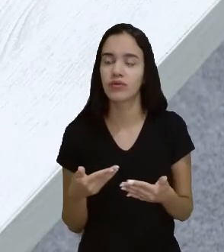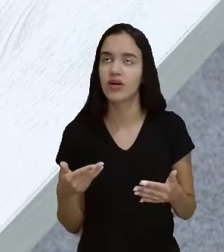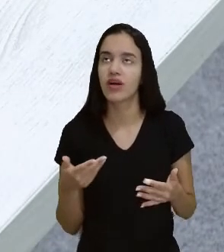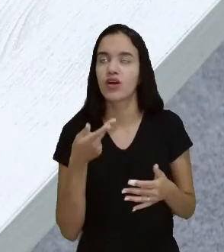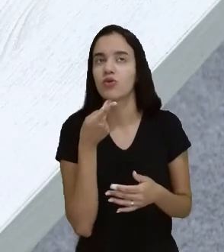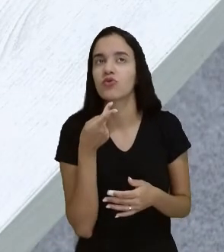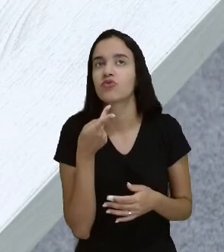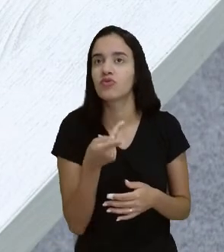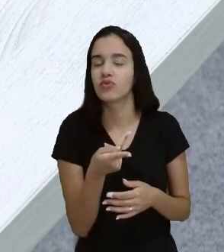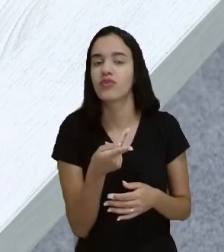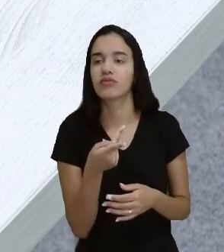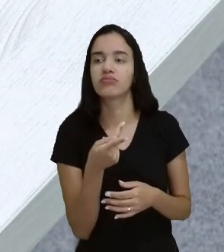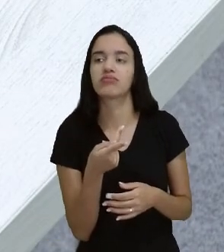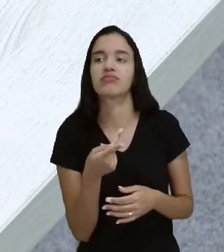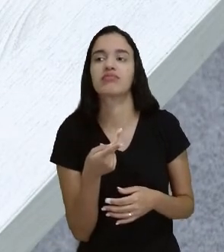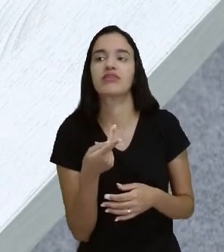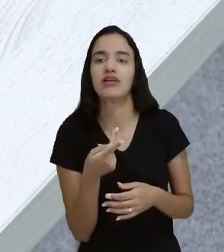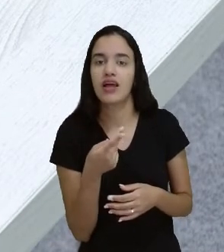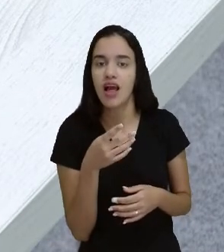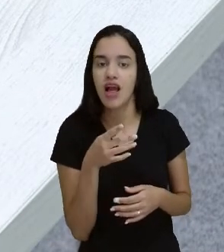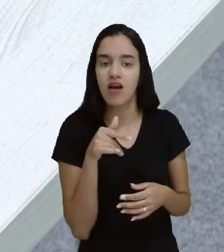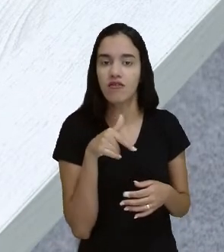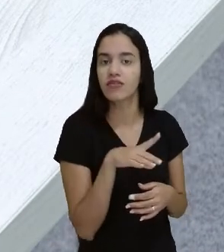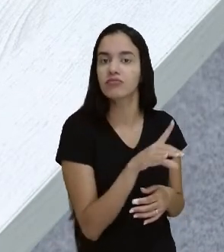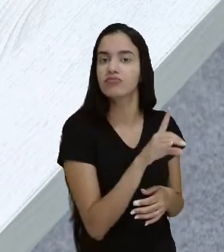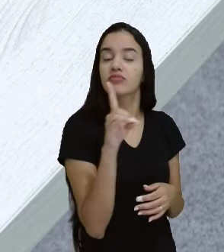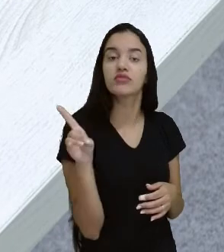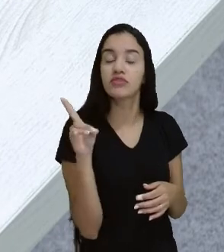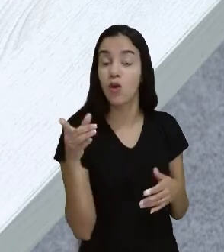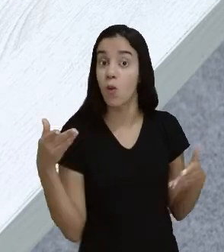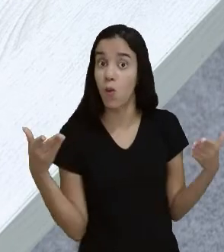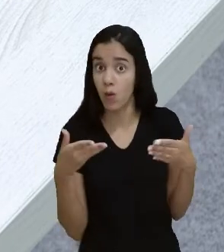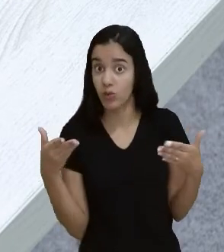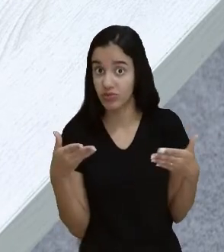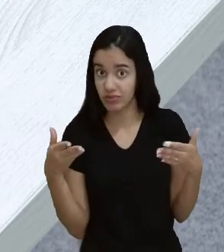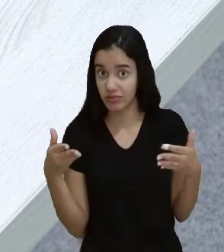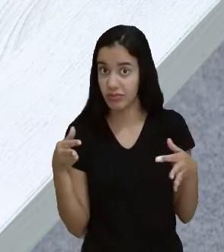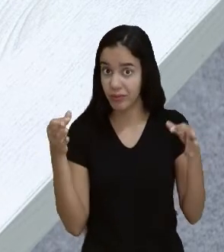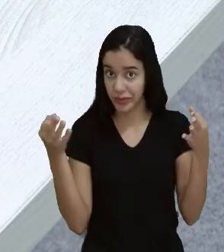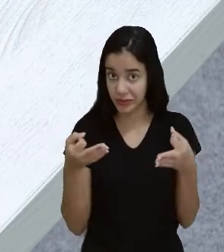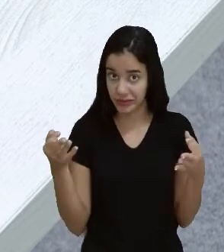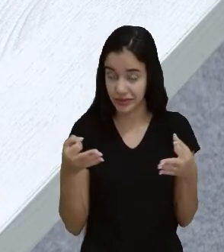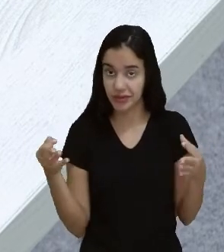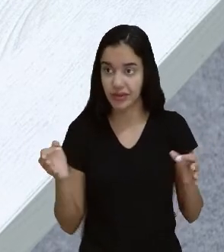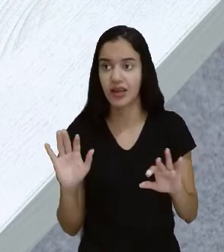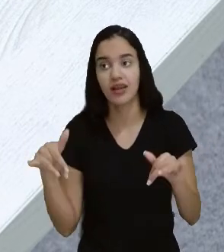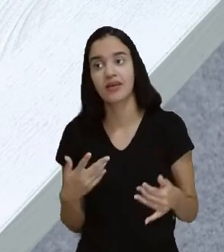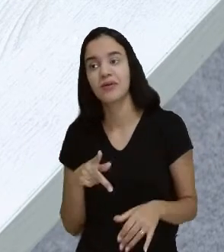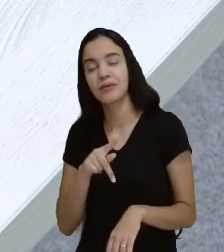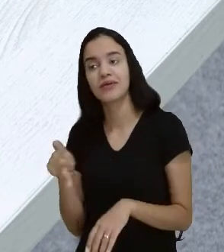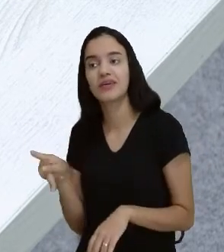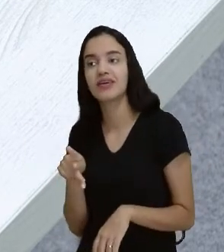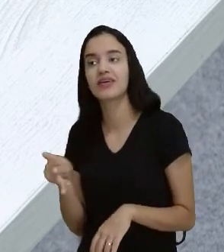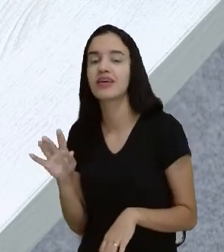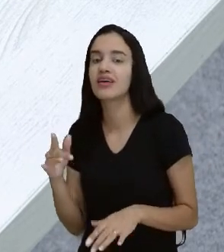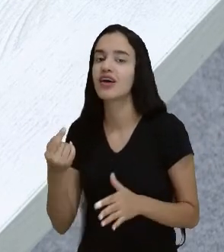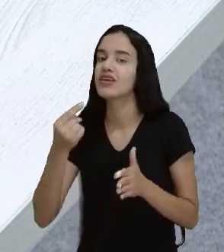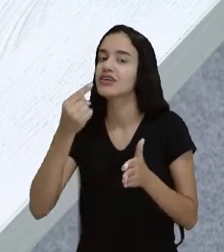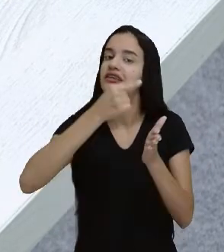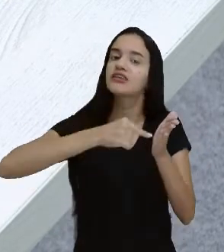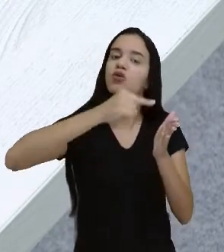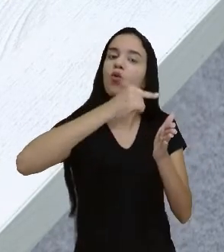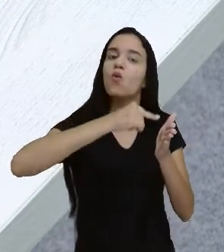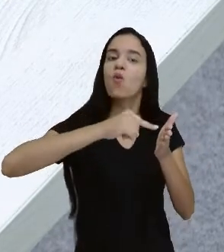falo daqui a 5 dias, eu conto com hoje, perfeito? Isso. E aí, professora Esté, vou circular aqui, qual